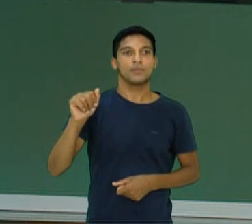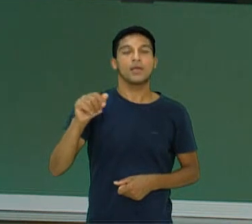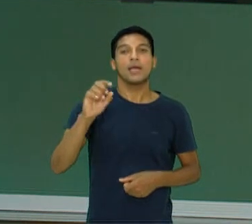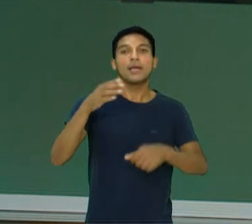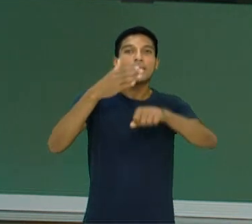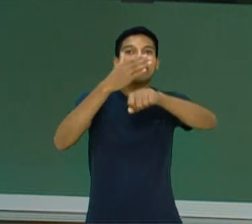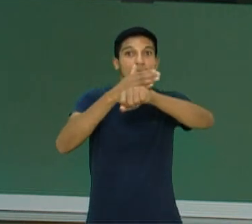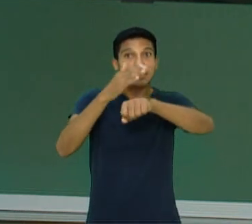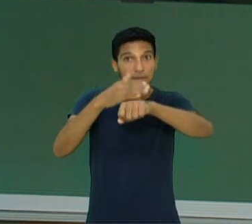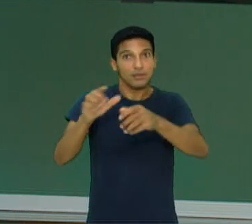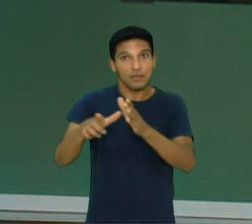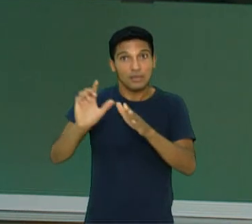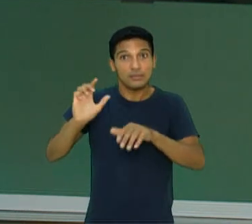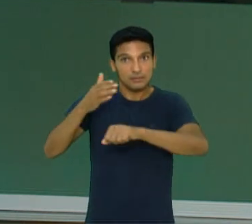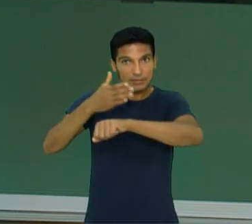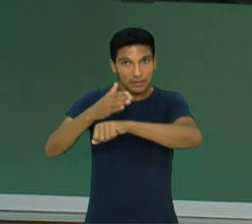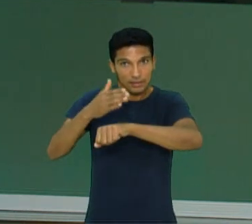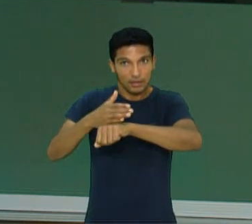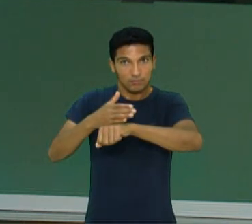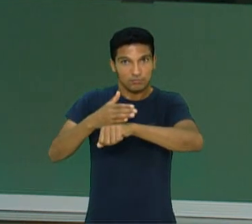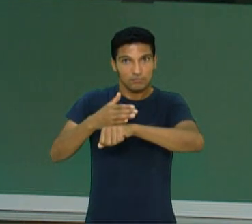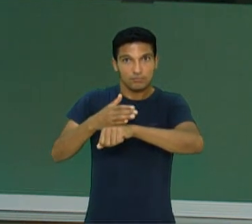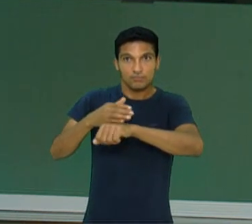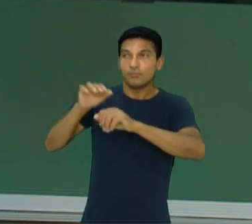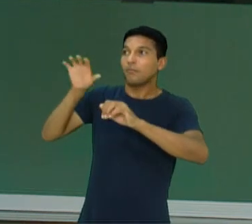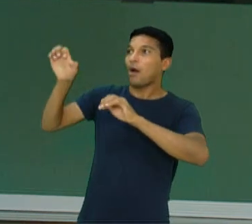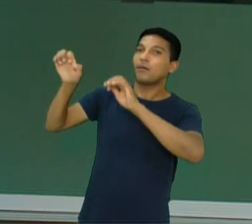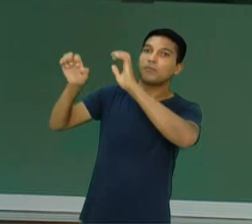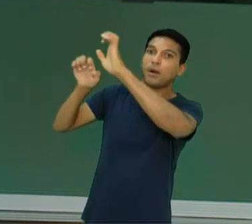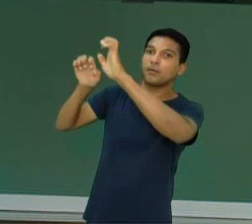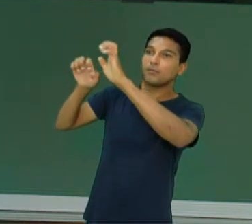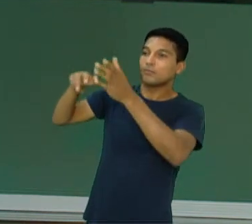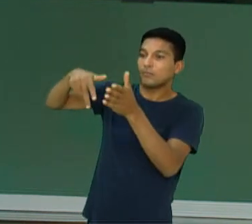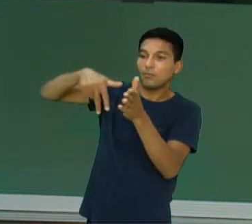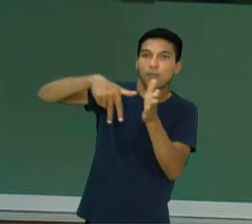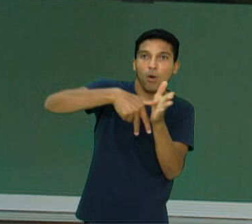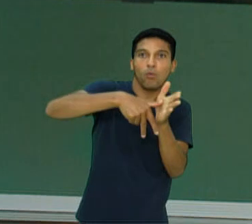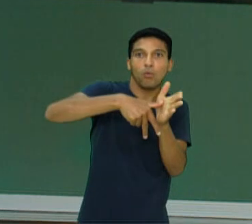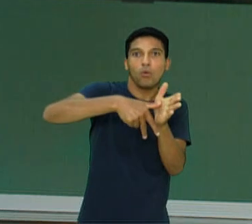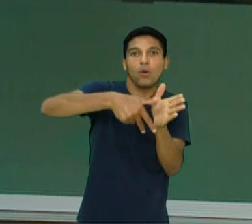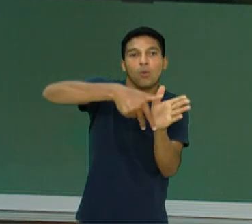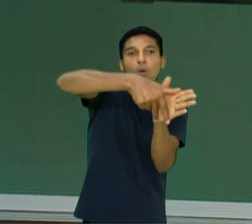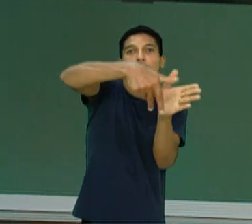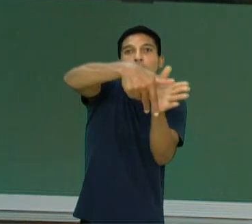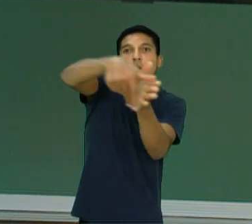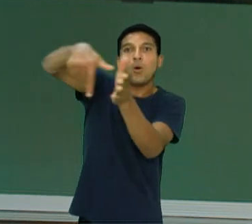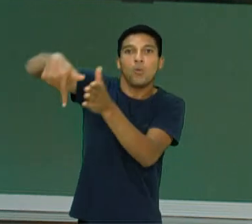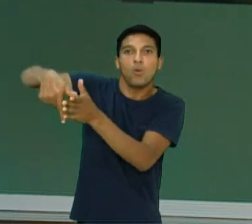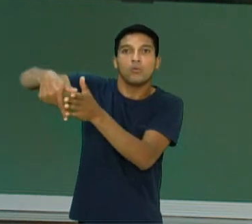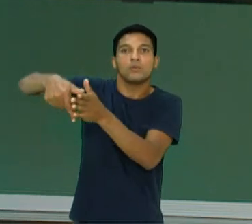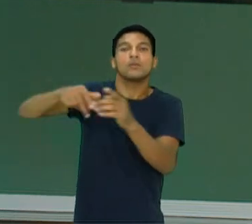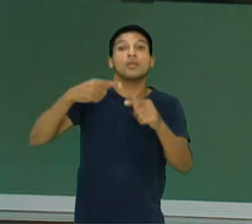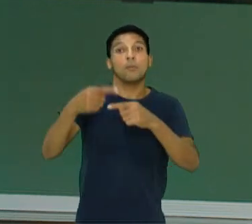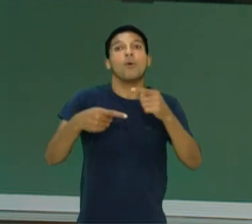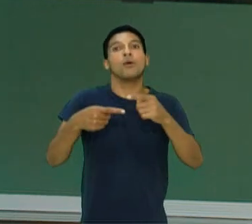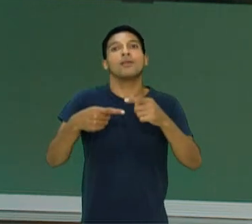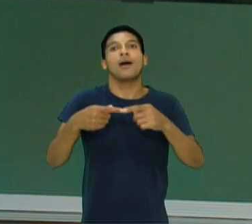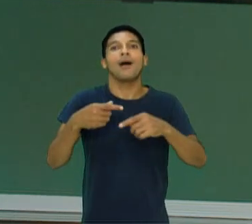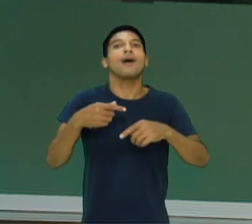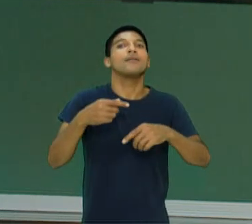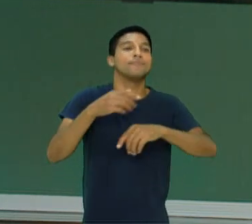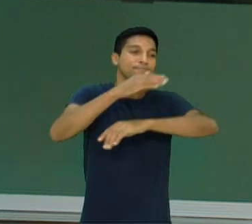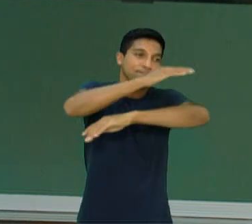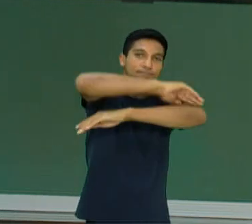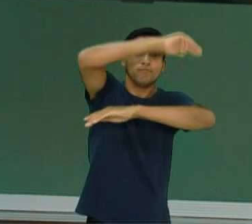escalada maior, né? E conta hoje com diversas modalidades, podendo ser praticado junto à natureza, mas o mais